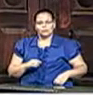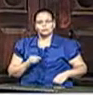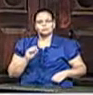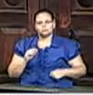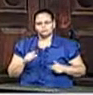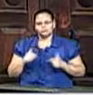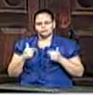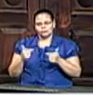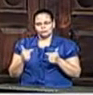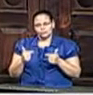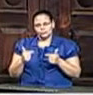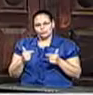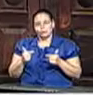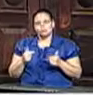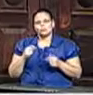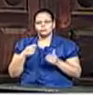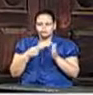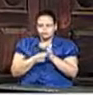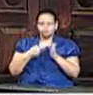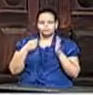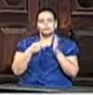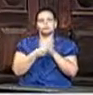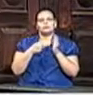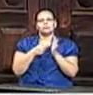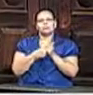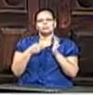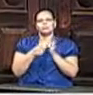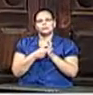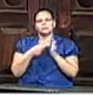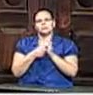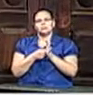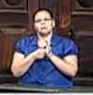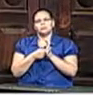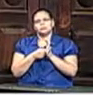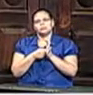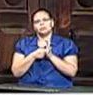resultou de uma luta muito grande